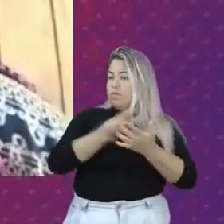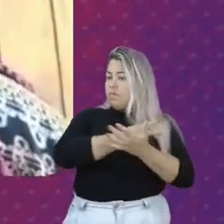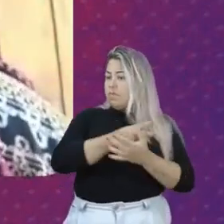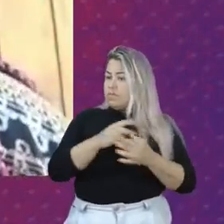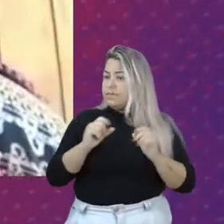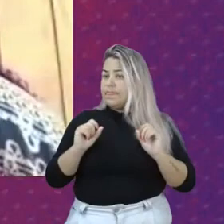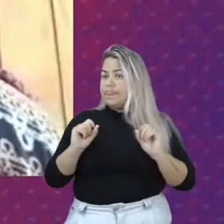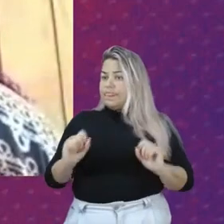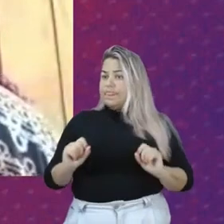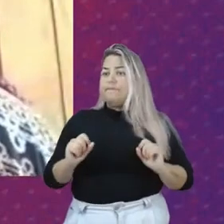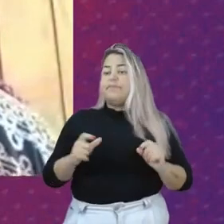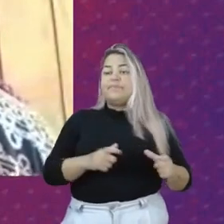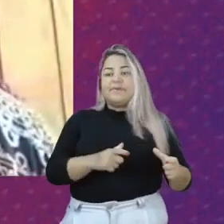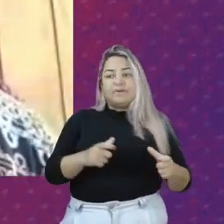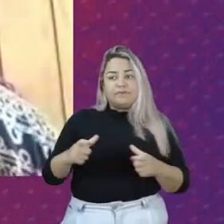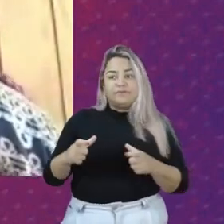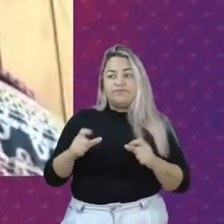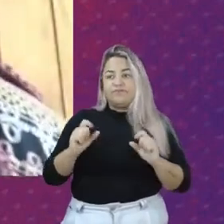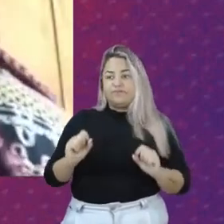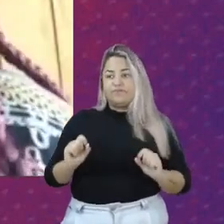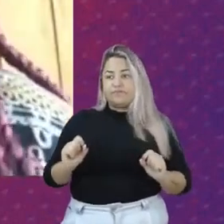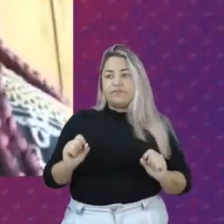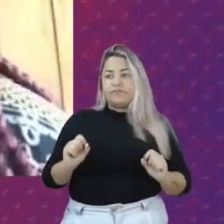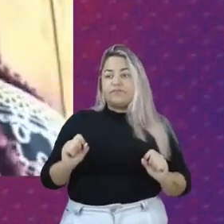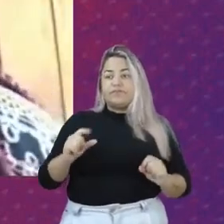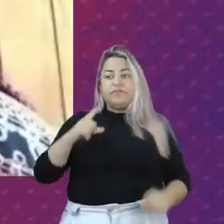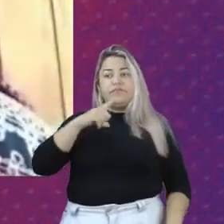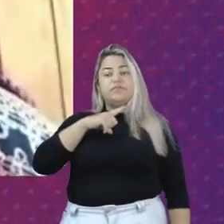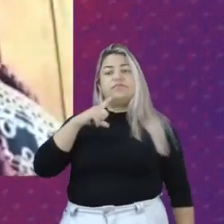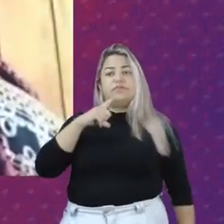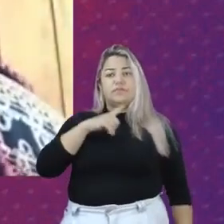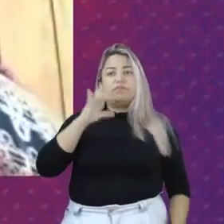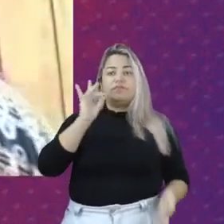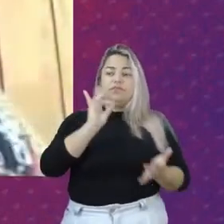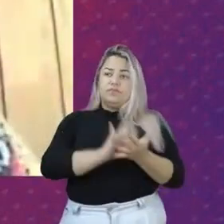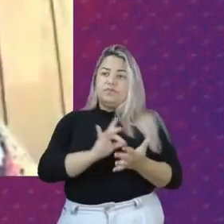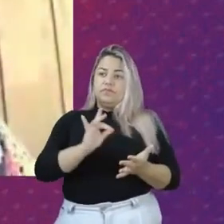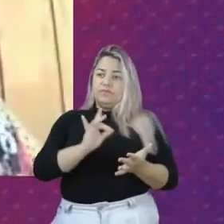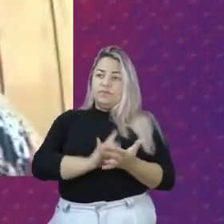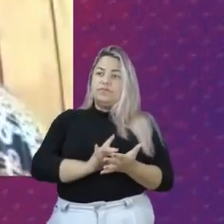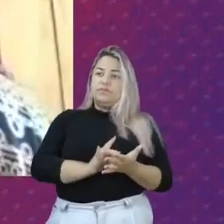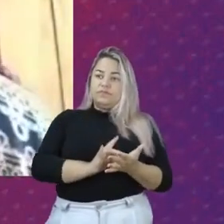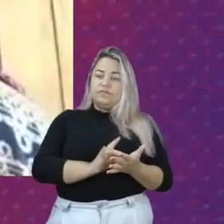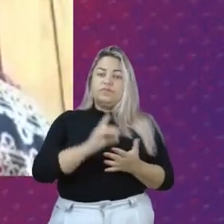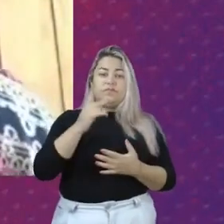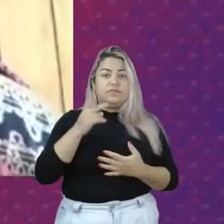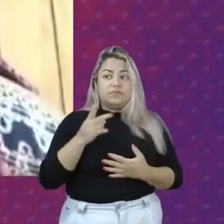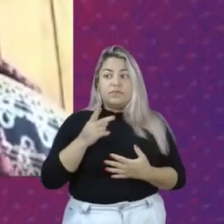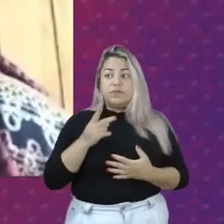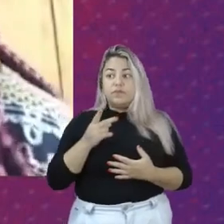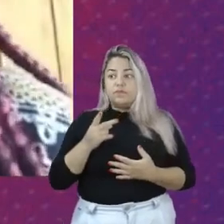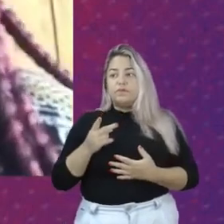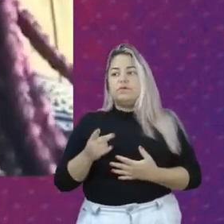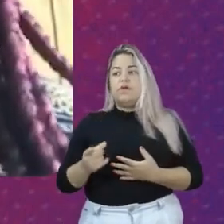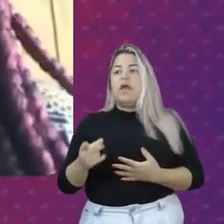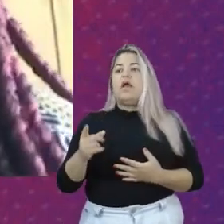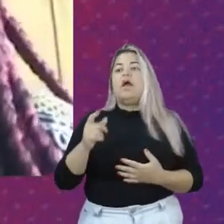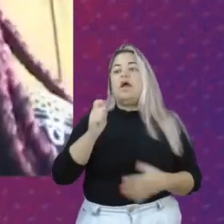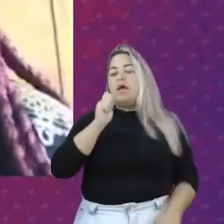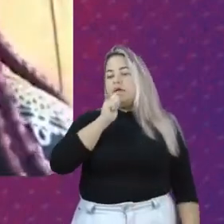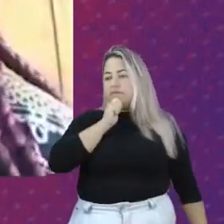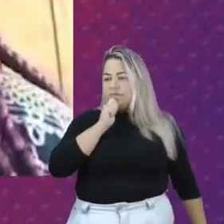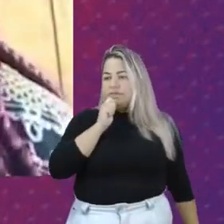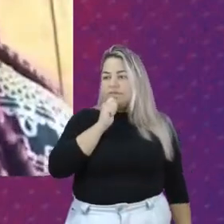como um espaço em que haja, de fato, cidadania plena. Né? Há ainda, e